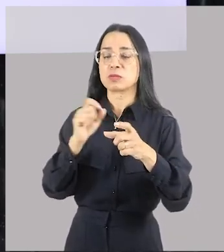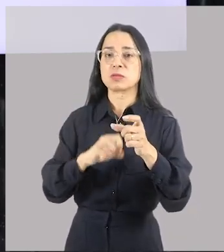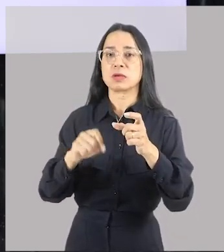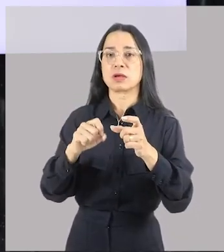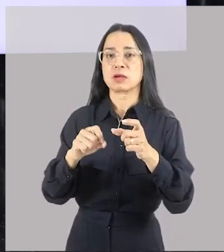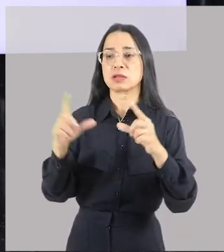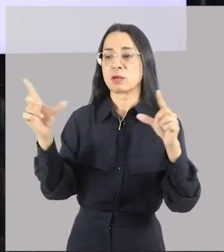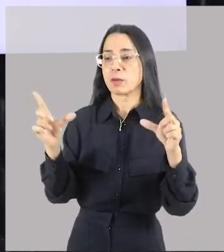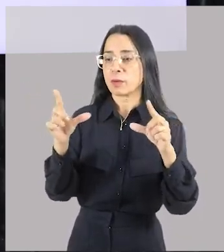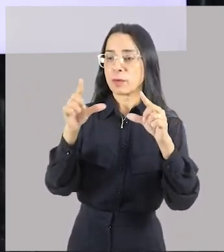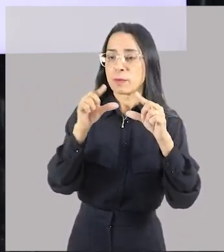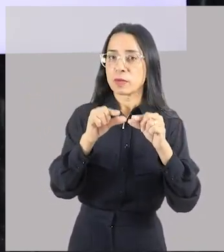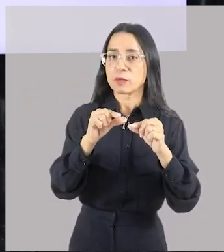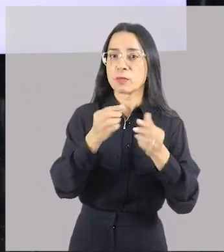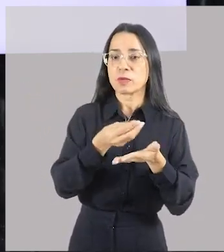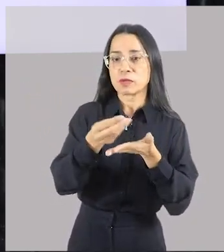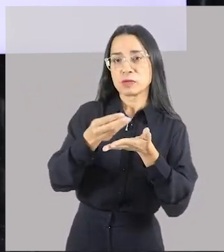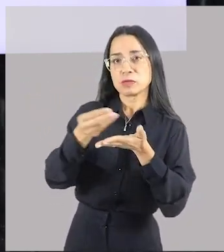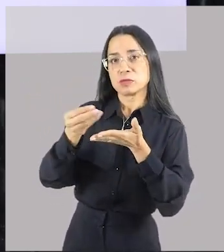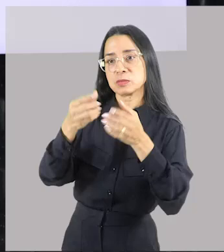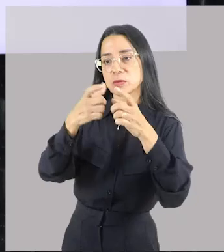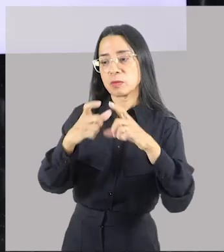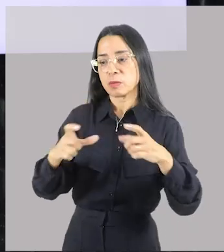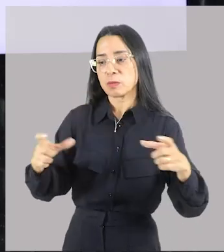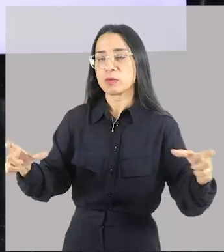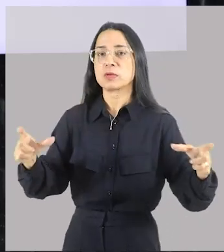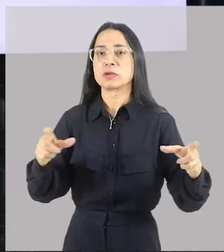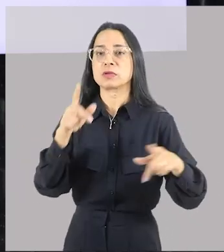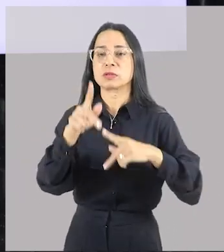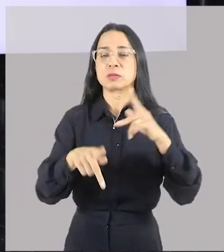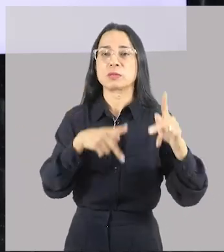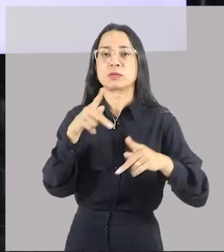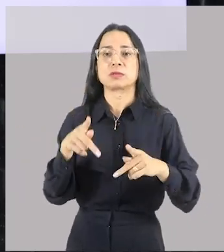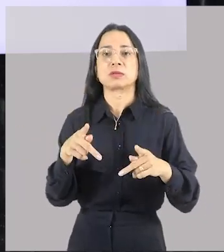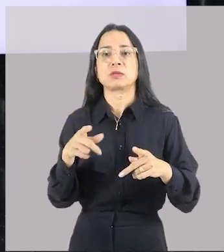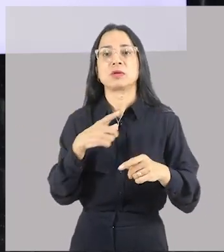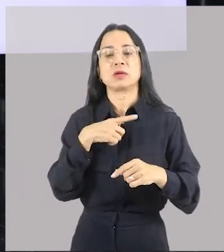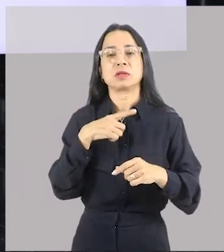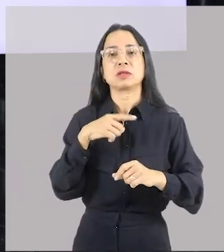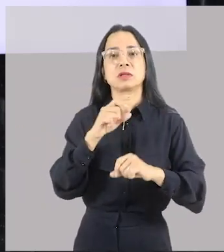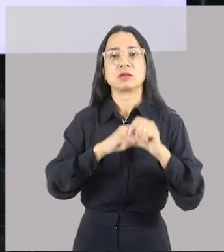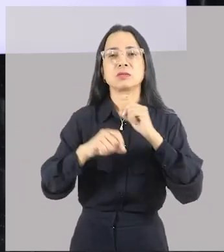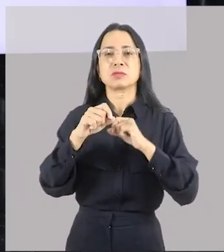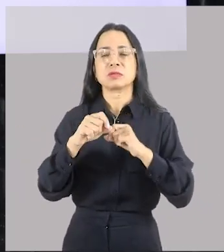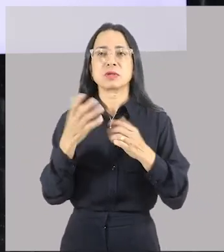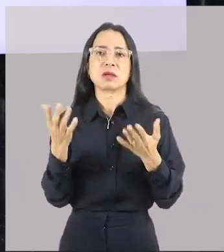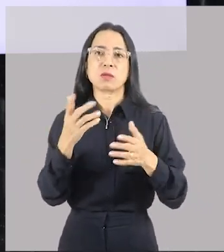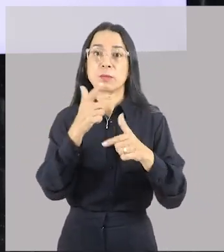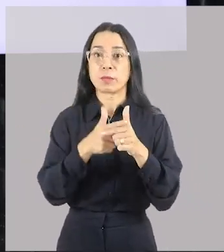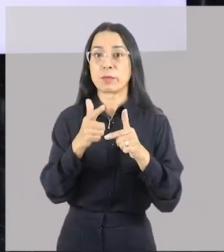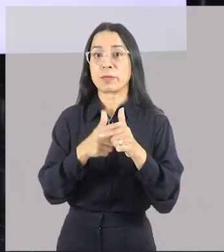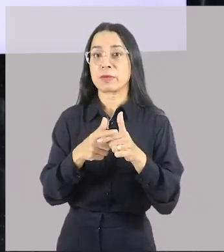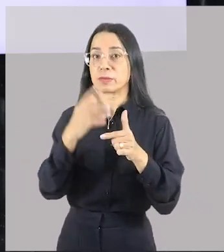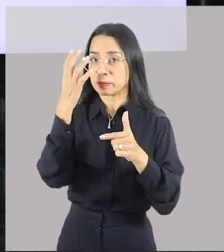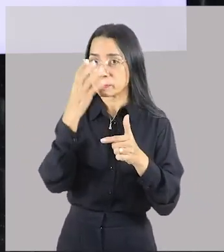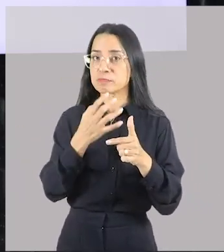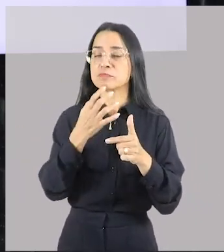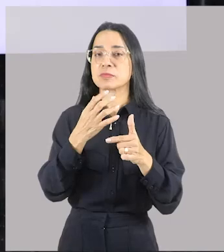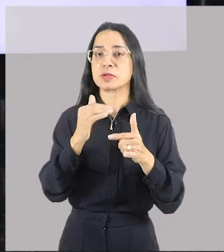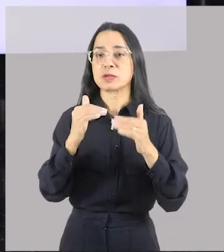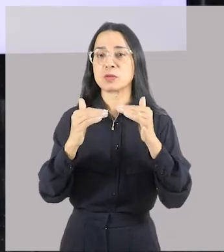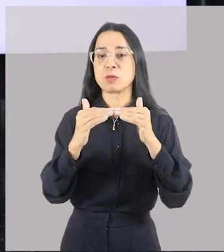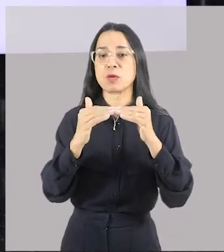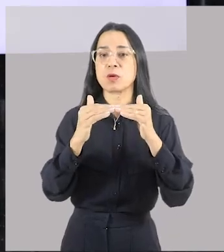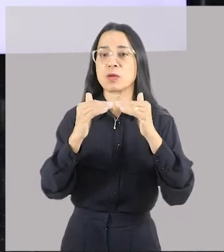parte da renda é distribuída entre a maior parte da população. E aí você já tem um caso tipo muito grave de desigualdade. Quando você